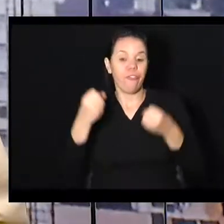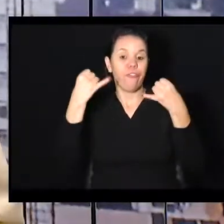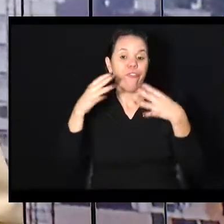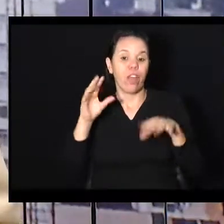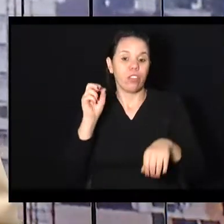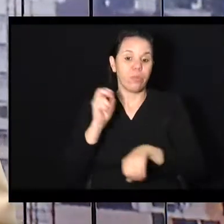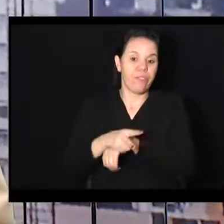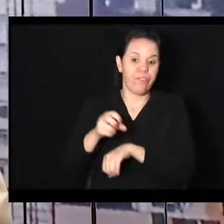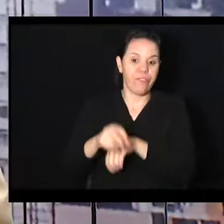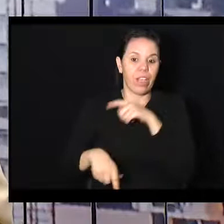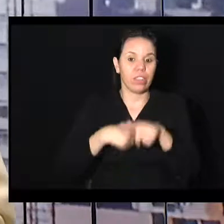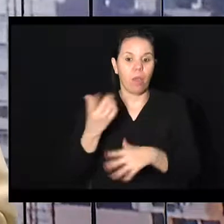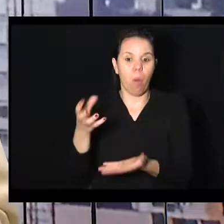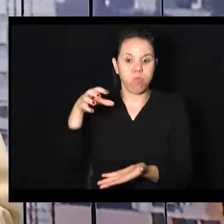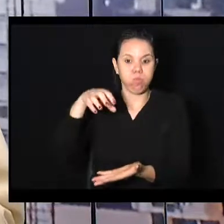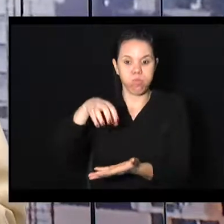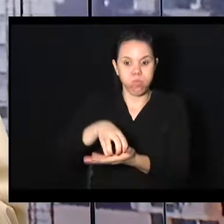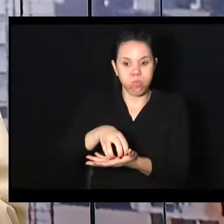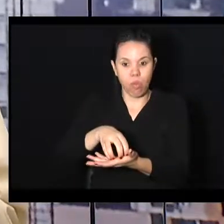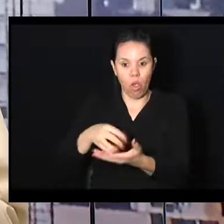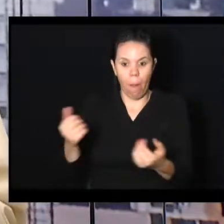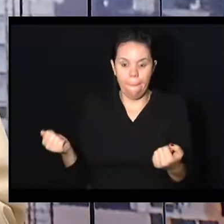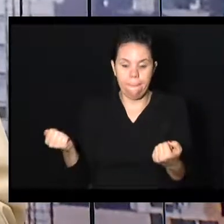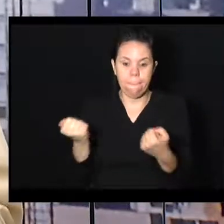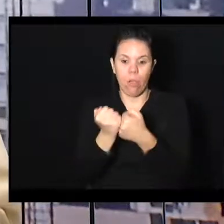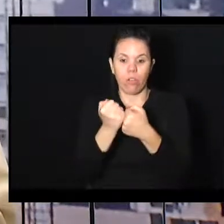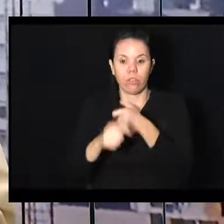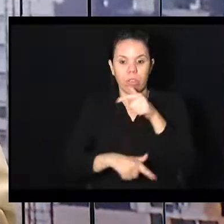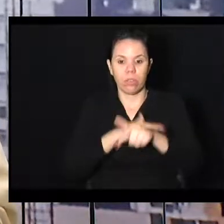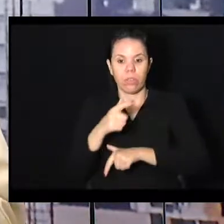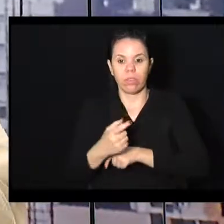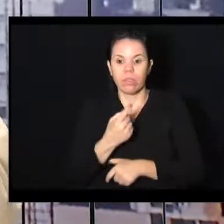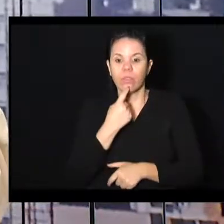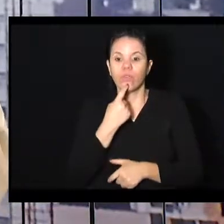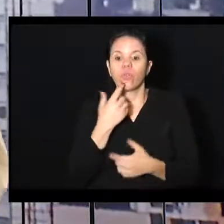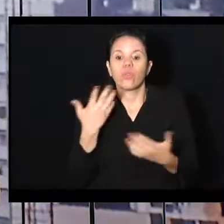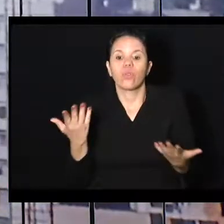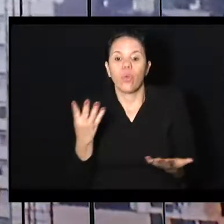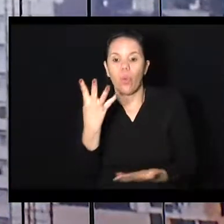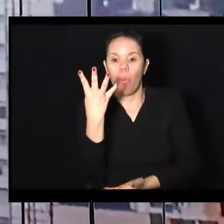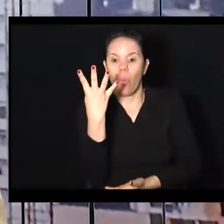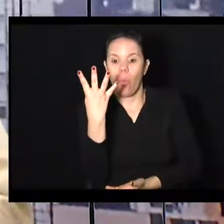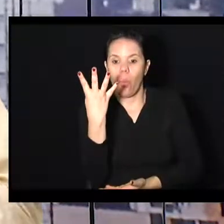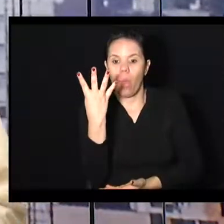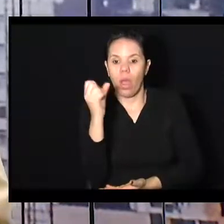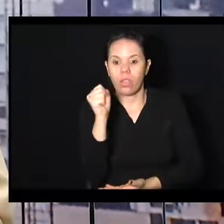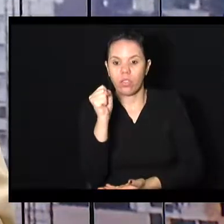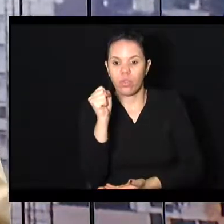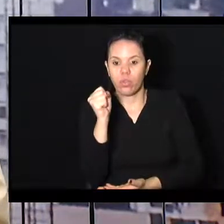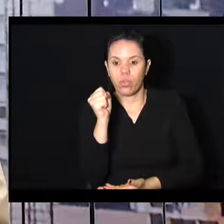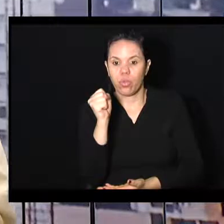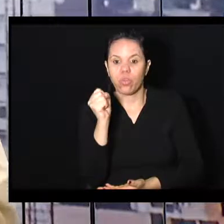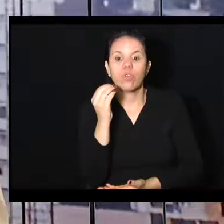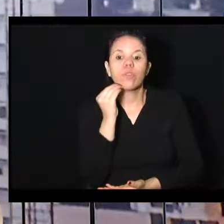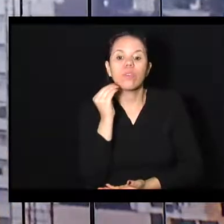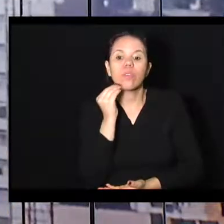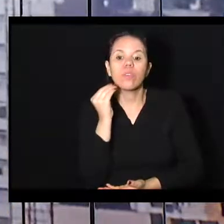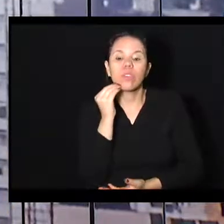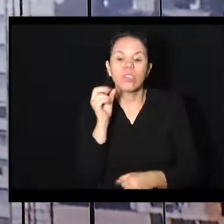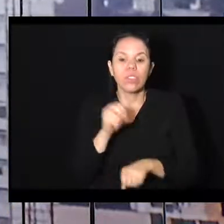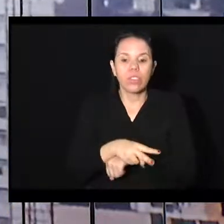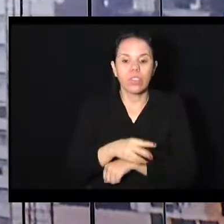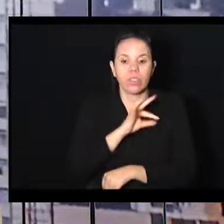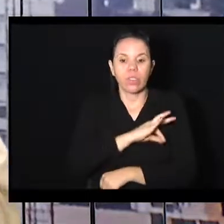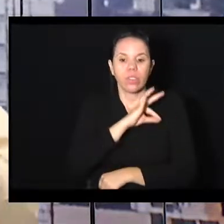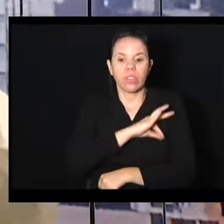emprego agora? O Centro Público de Apoio ao Trabalhador de Campinas está com 48 oportunidades, com salários